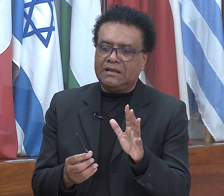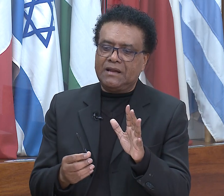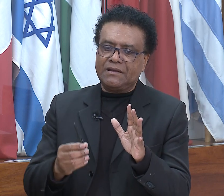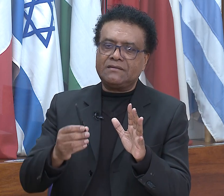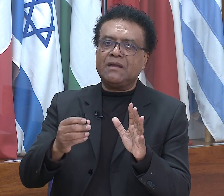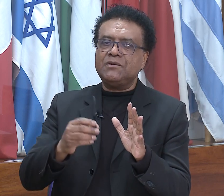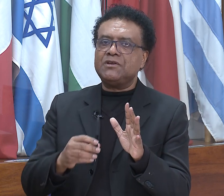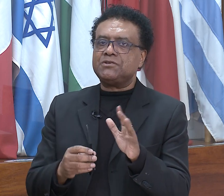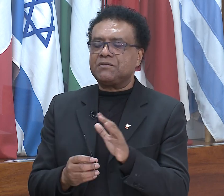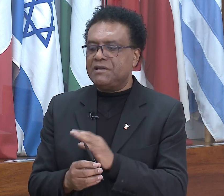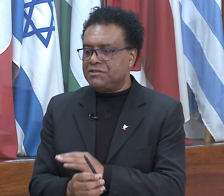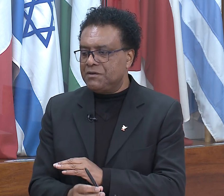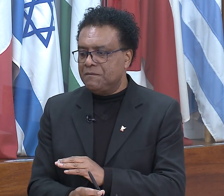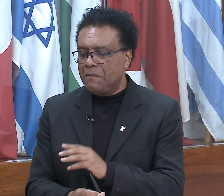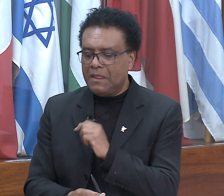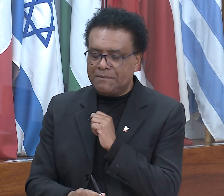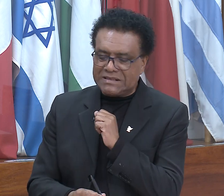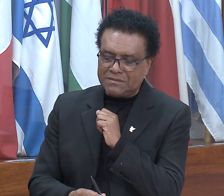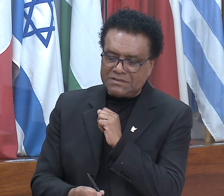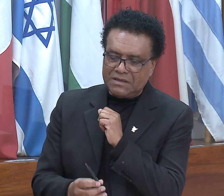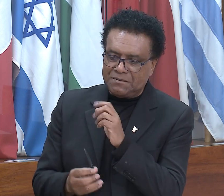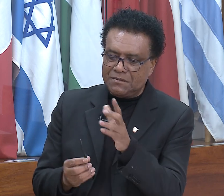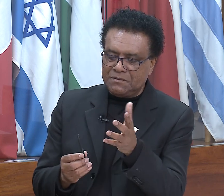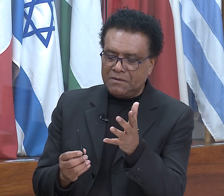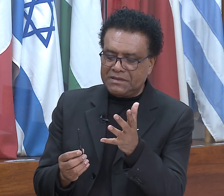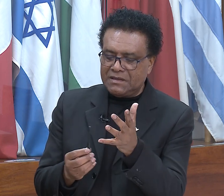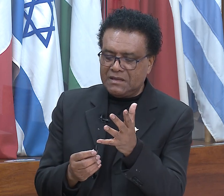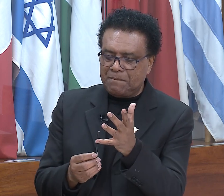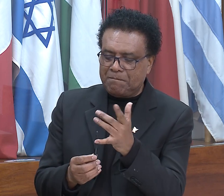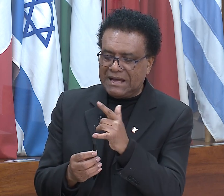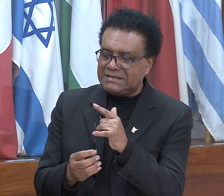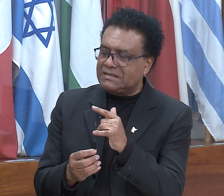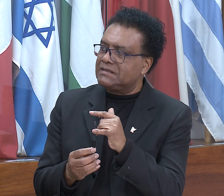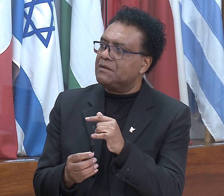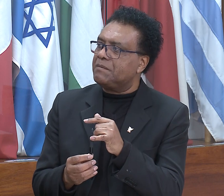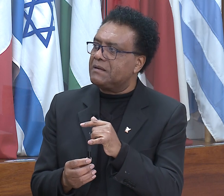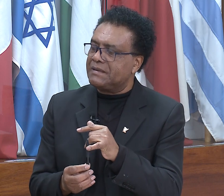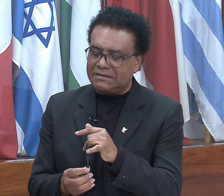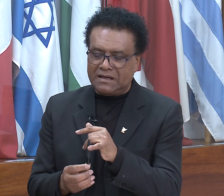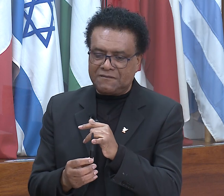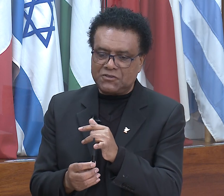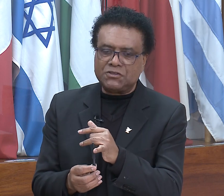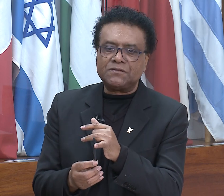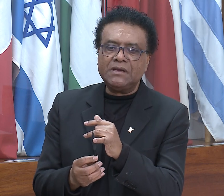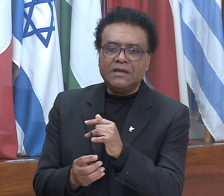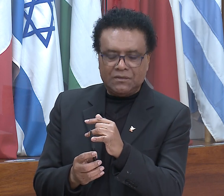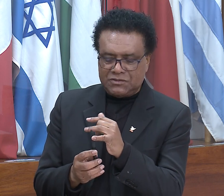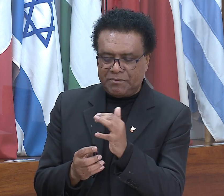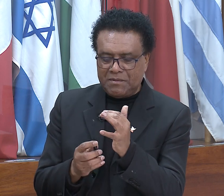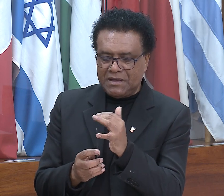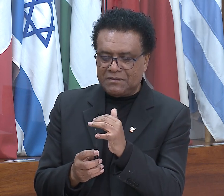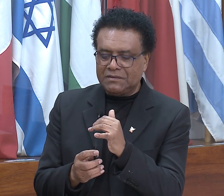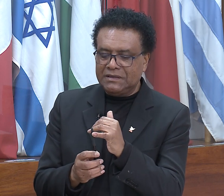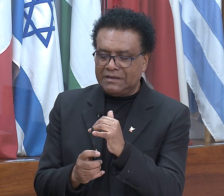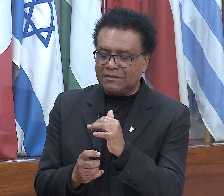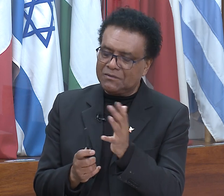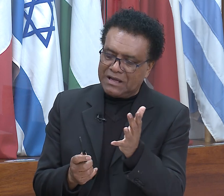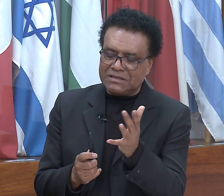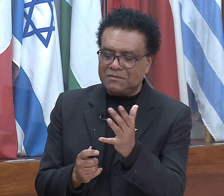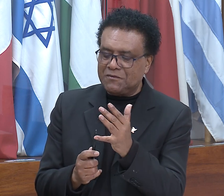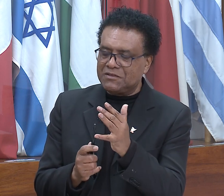comunidade Claro que ele tem o nicho que o elegeu mas ao mesmo tempo no momento em que ele passa a ser um parlamentar efetivo no dia primeiro